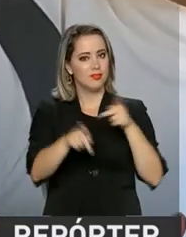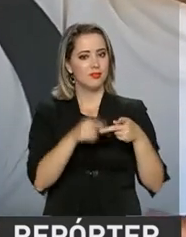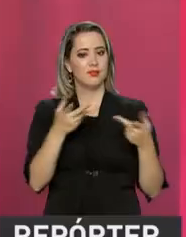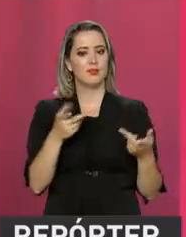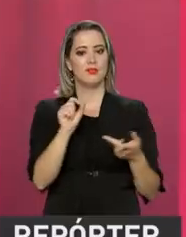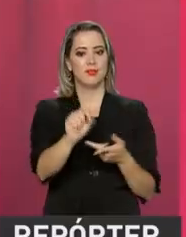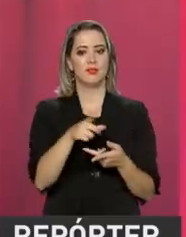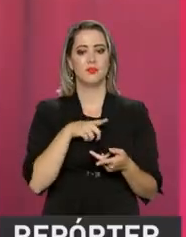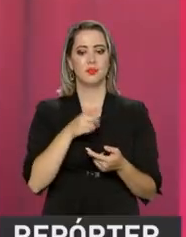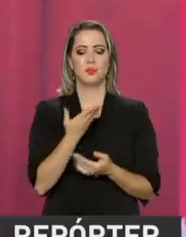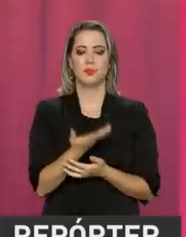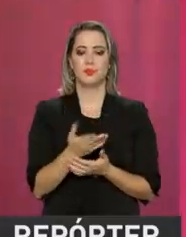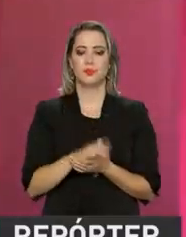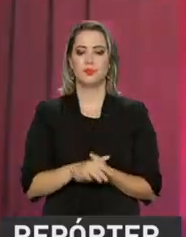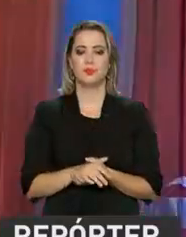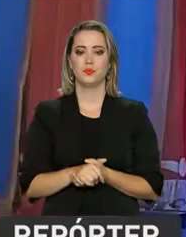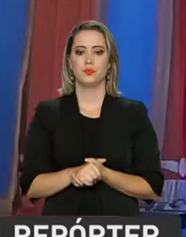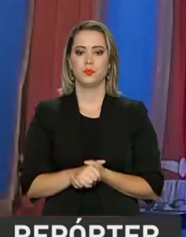dar